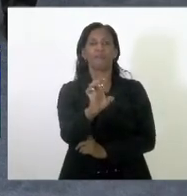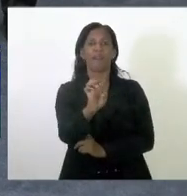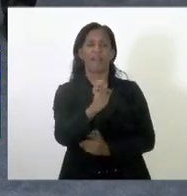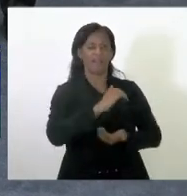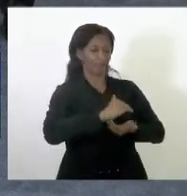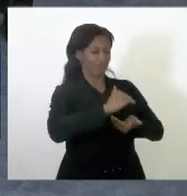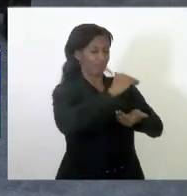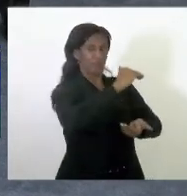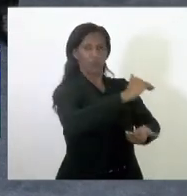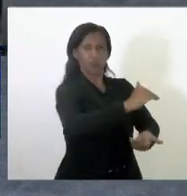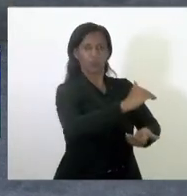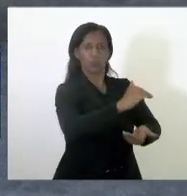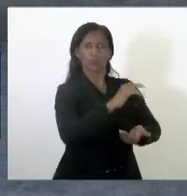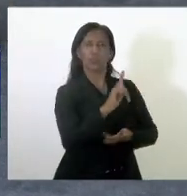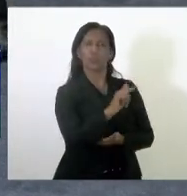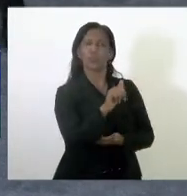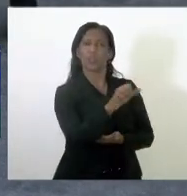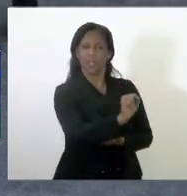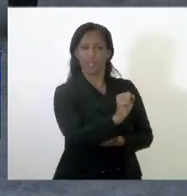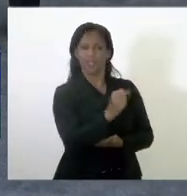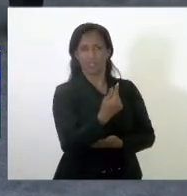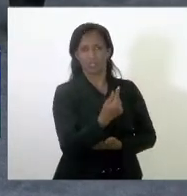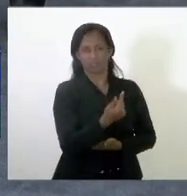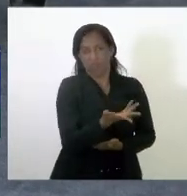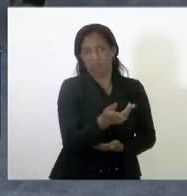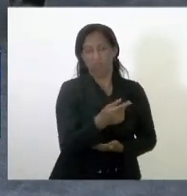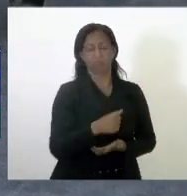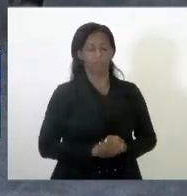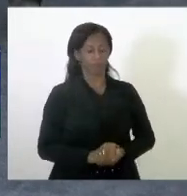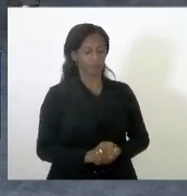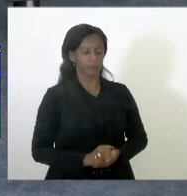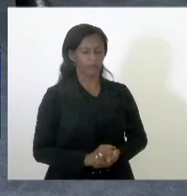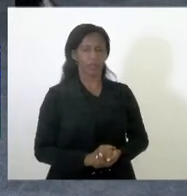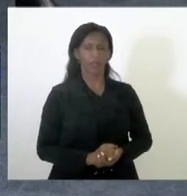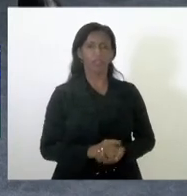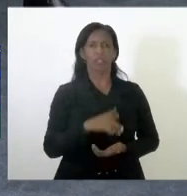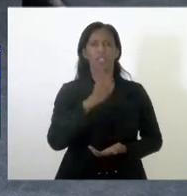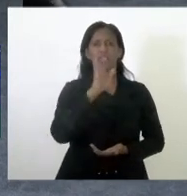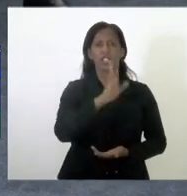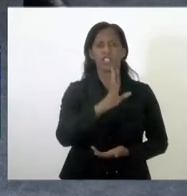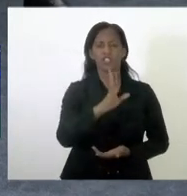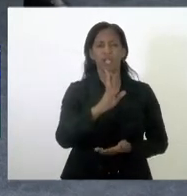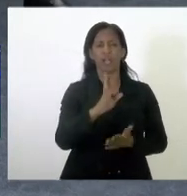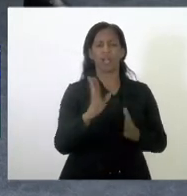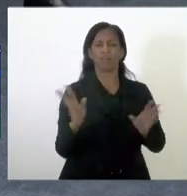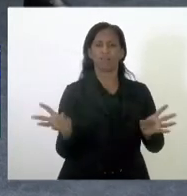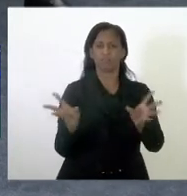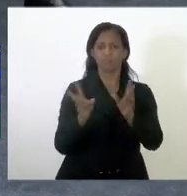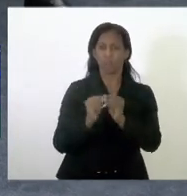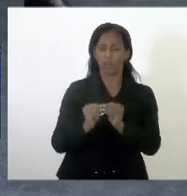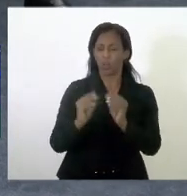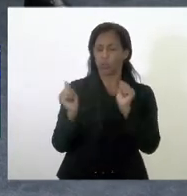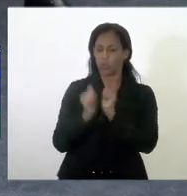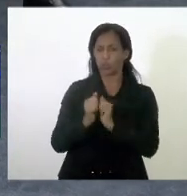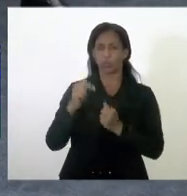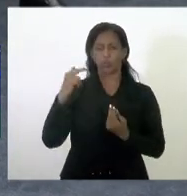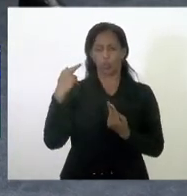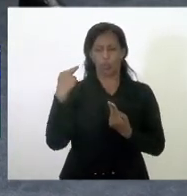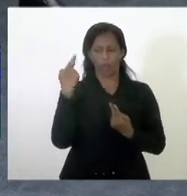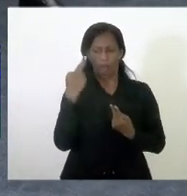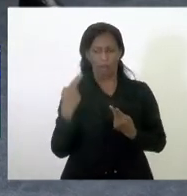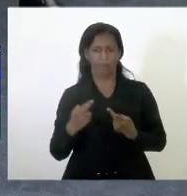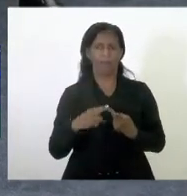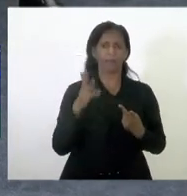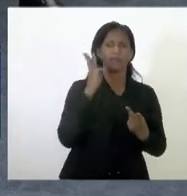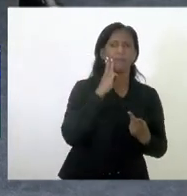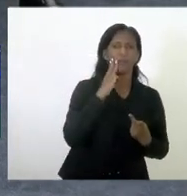Botijão, na linguagem popular. E colocamos, tinha emendado, eu, deputada Renata, deputado Valdec,